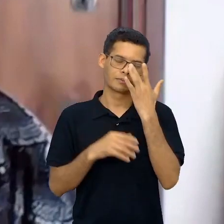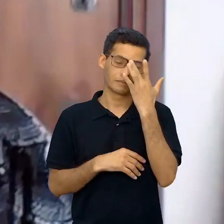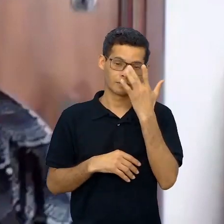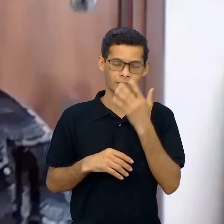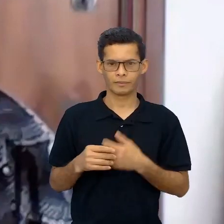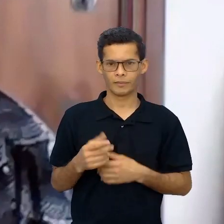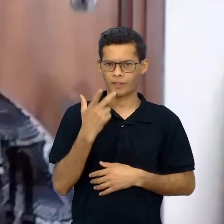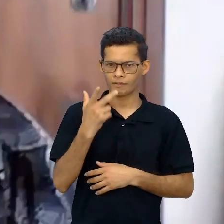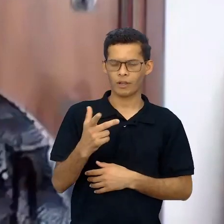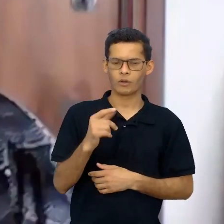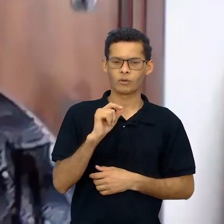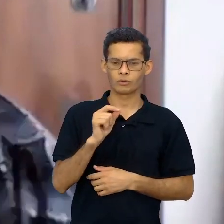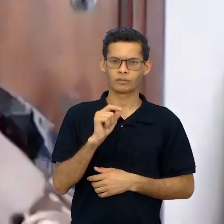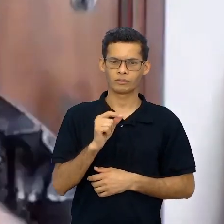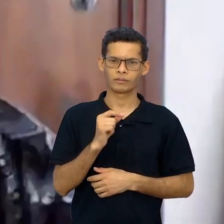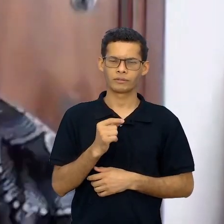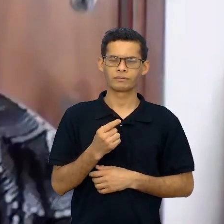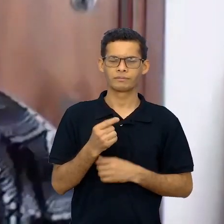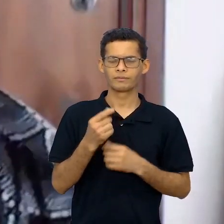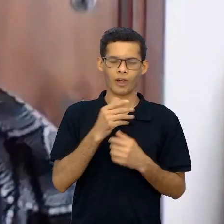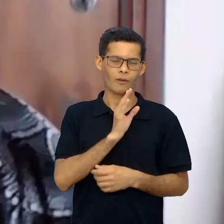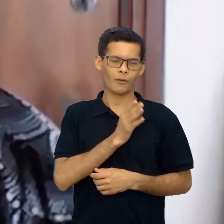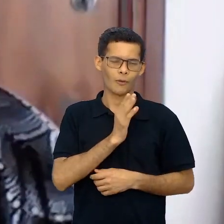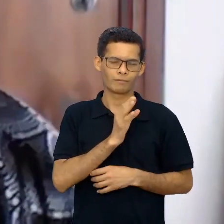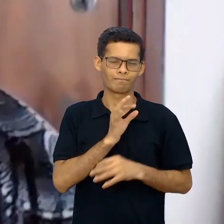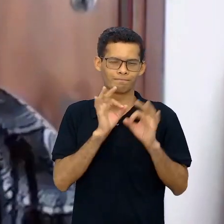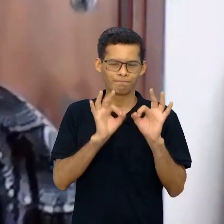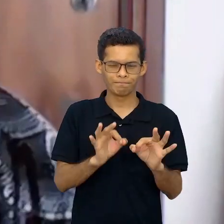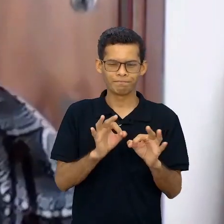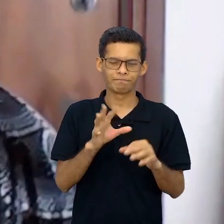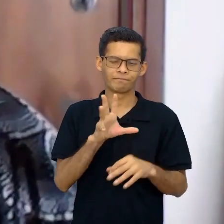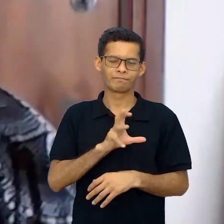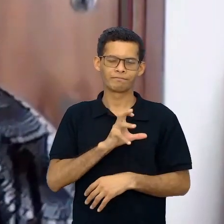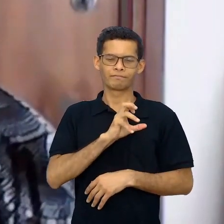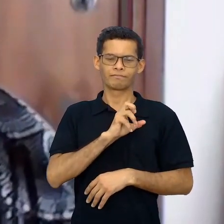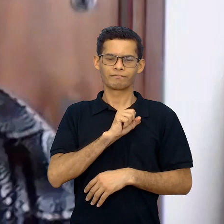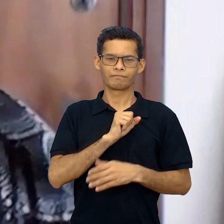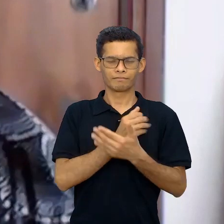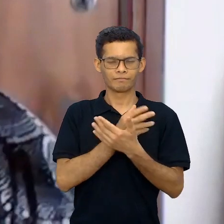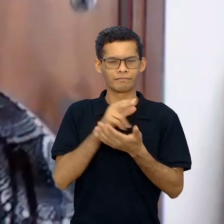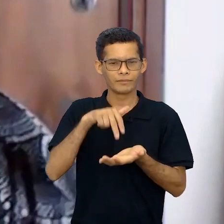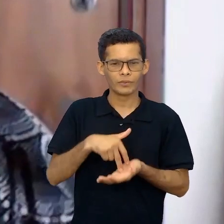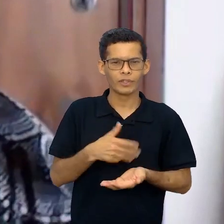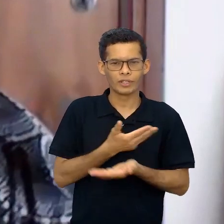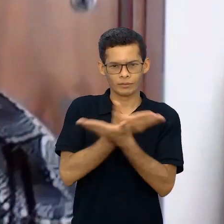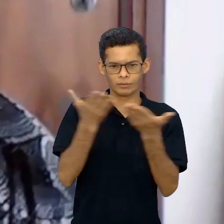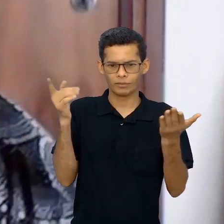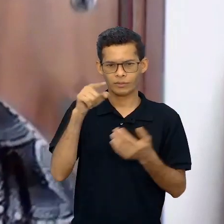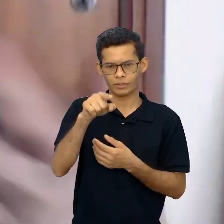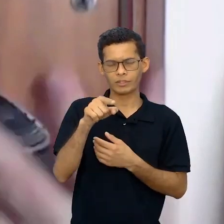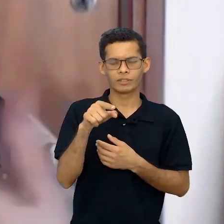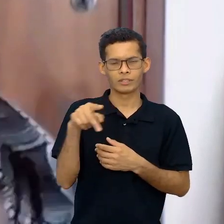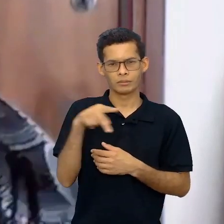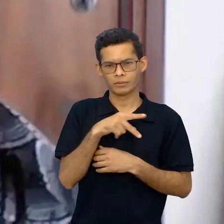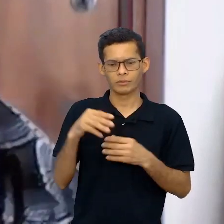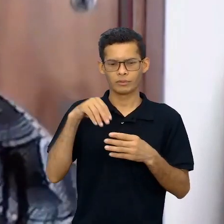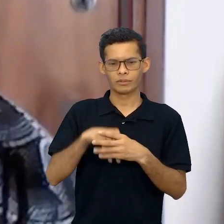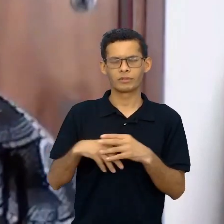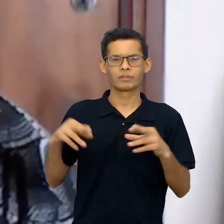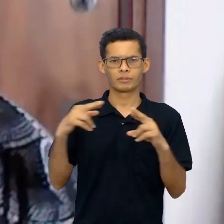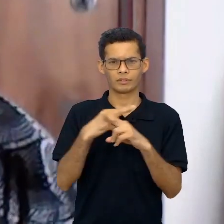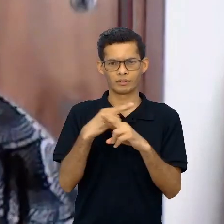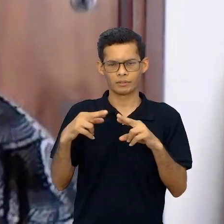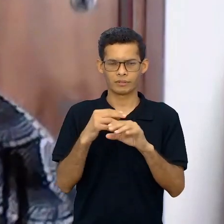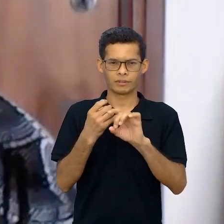não falo da boca para fora, eu falo da boca para dentro. É uma honra muito grande poder estar com vocês, professores da rede pública, mesmo que seja